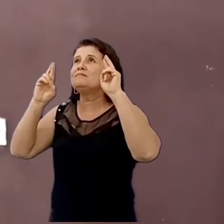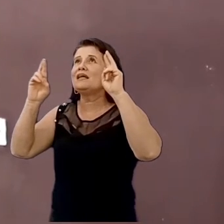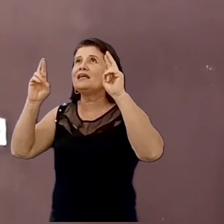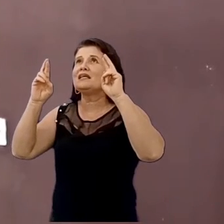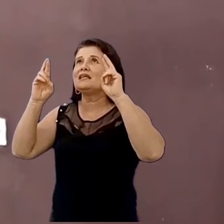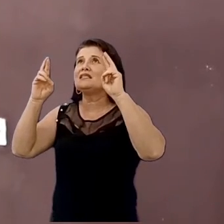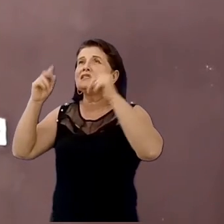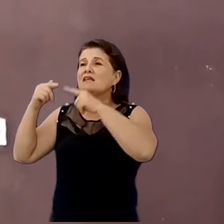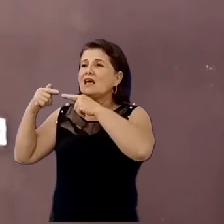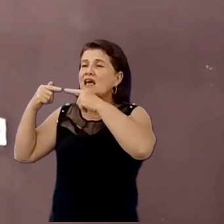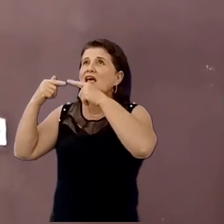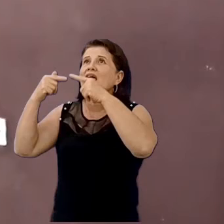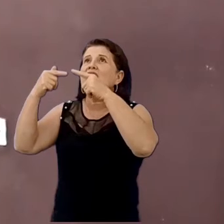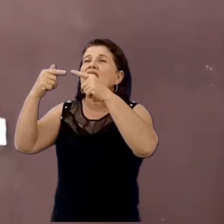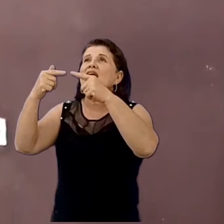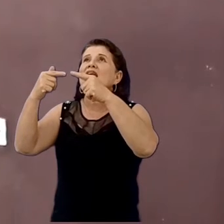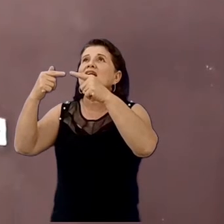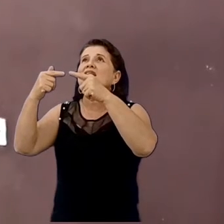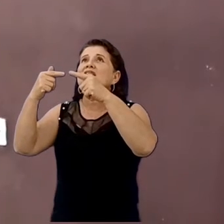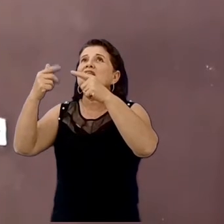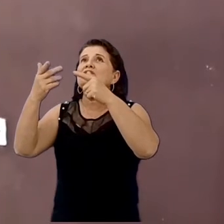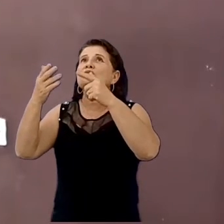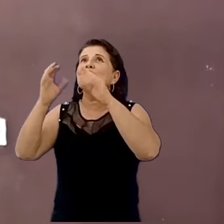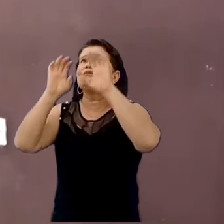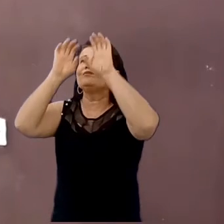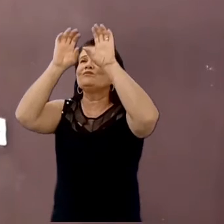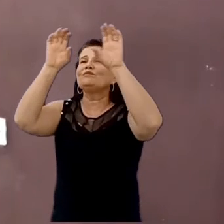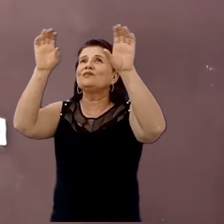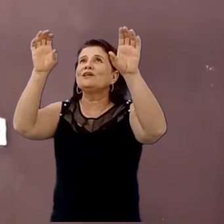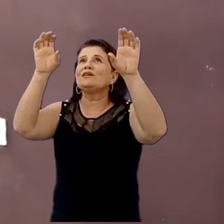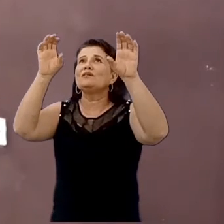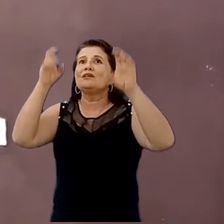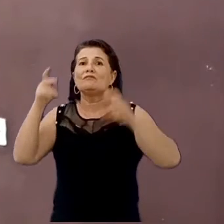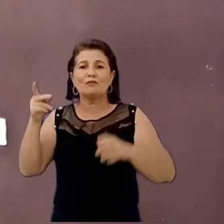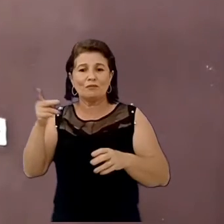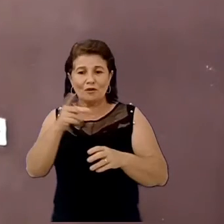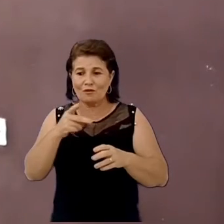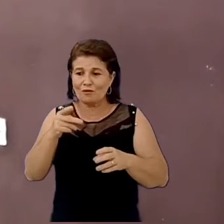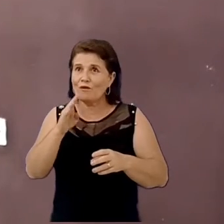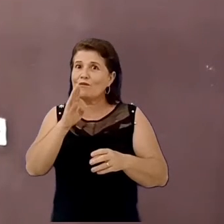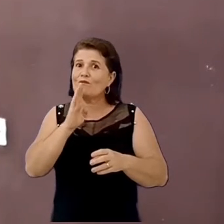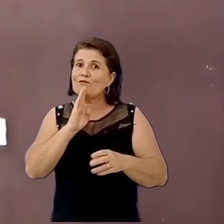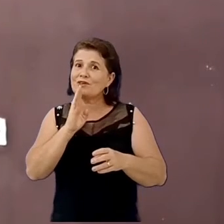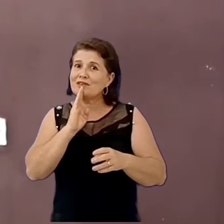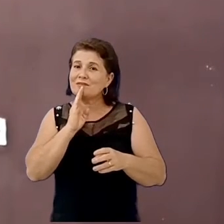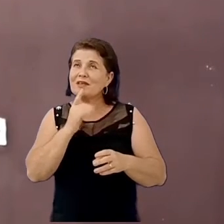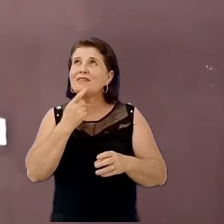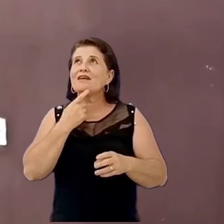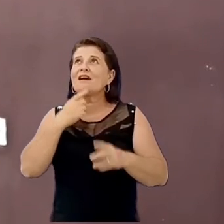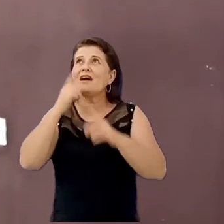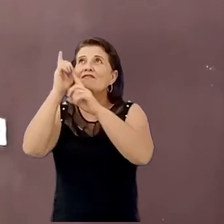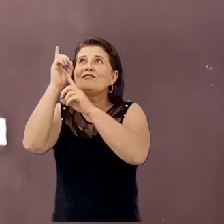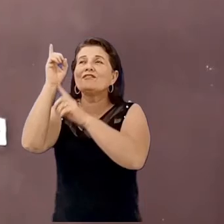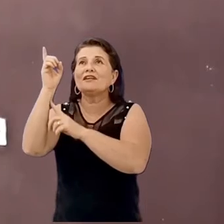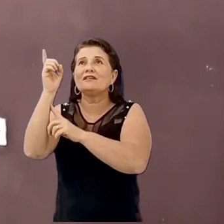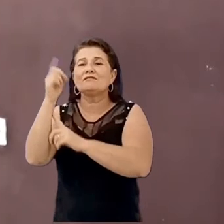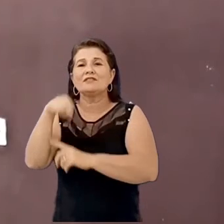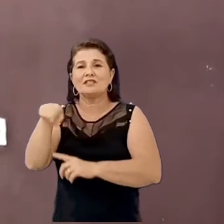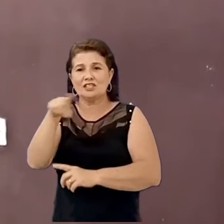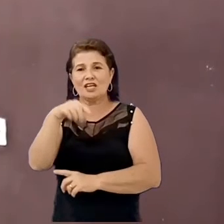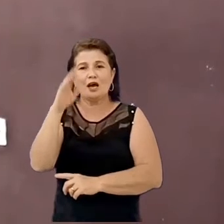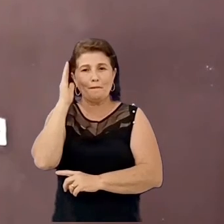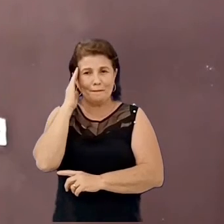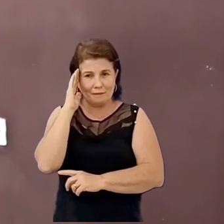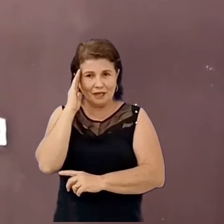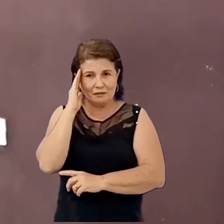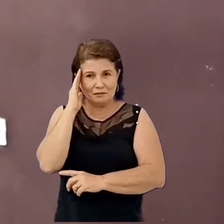nos céus, eles não estejam buscando um pleno conhecimento da vontade de Deus. E aí, já parou para pensar nisso?